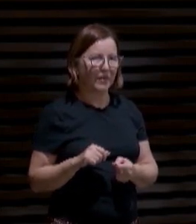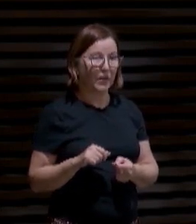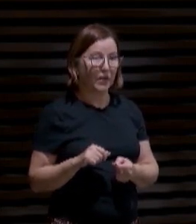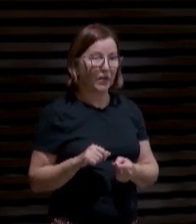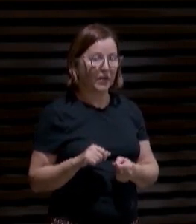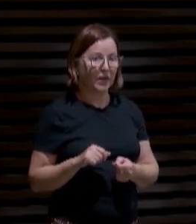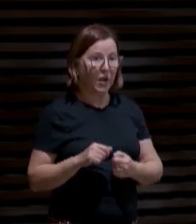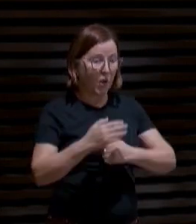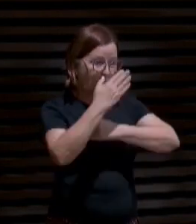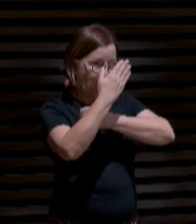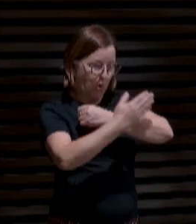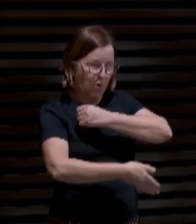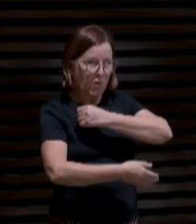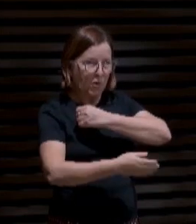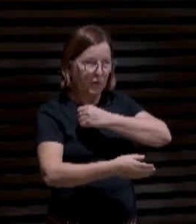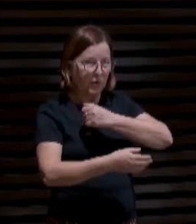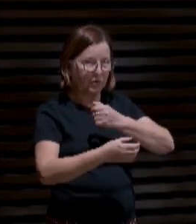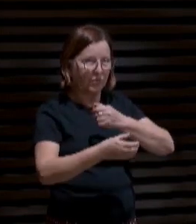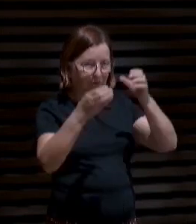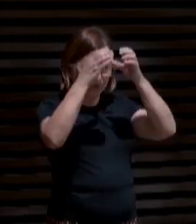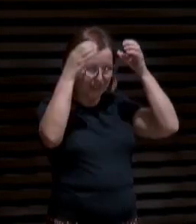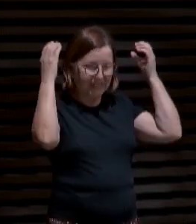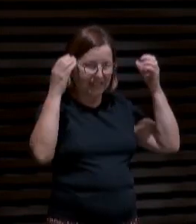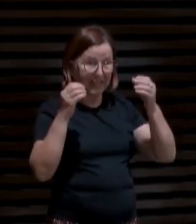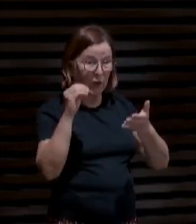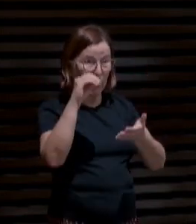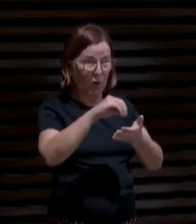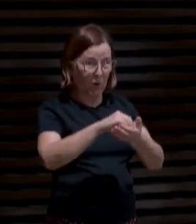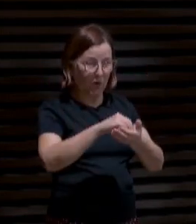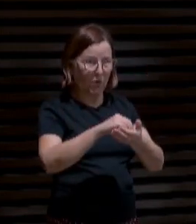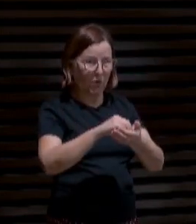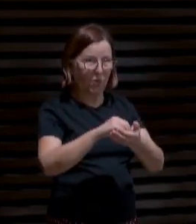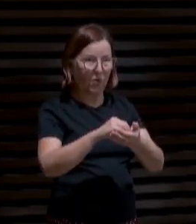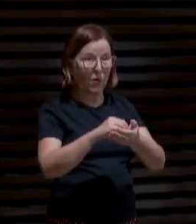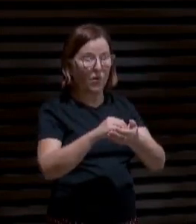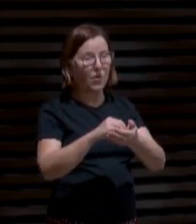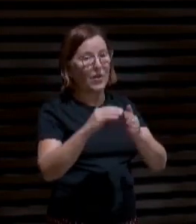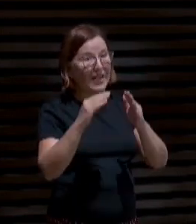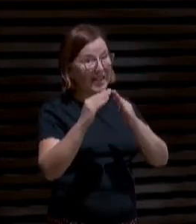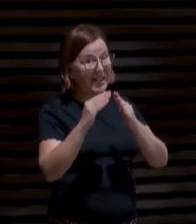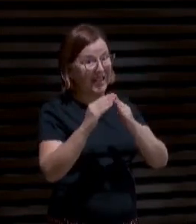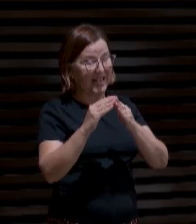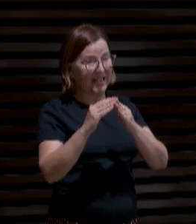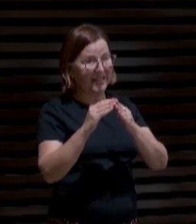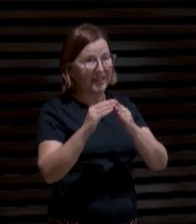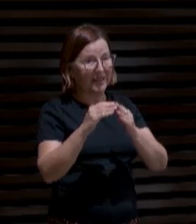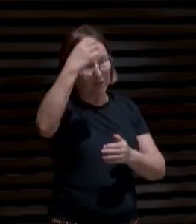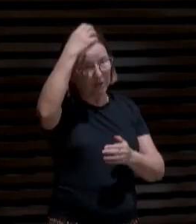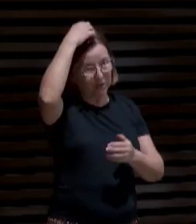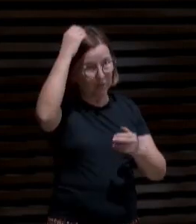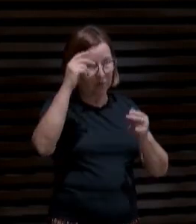do palácio de Israel, lá o palácio de Herodes, e isso gerou sempre ele tendo que